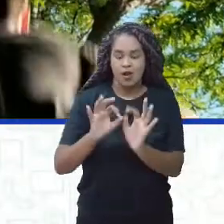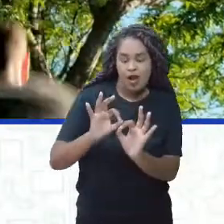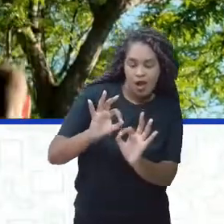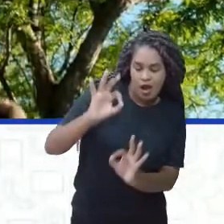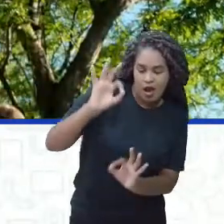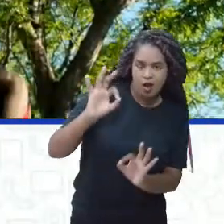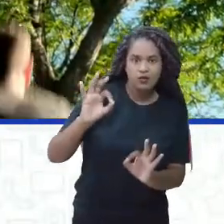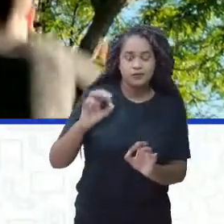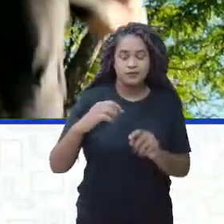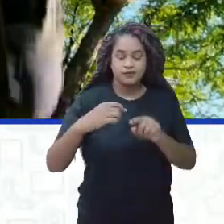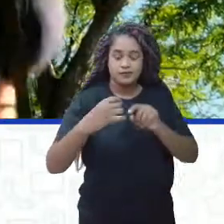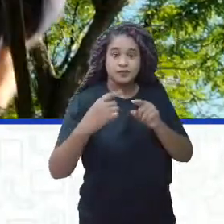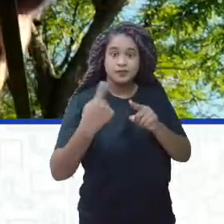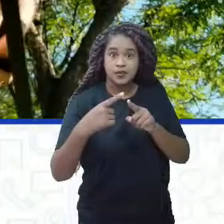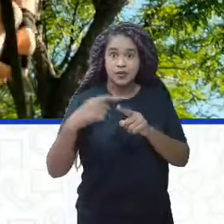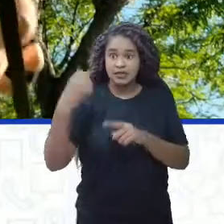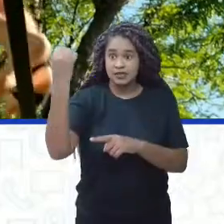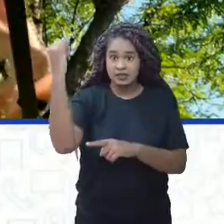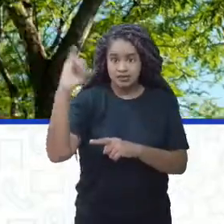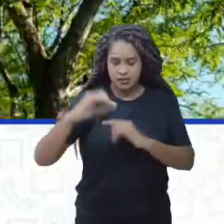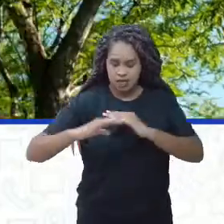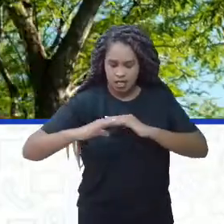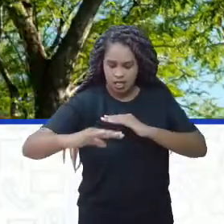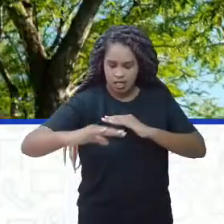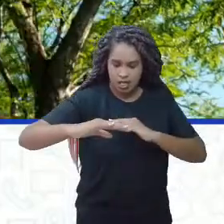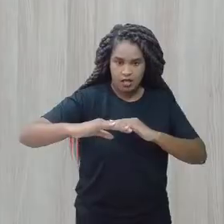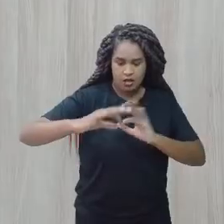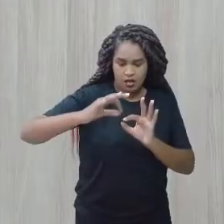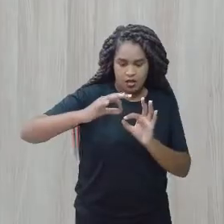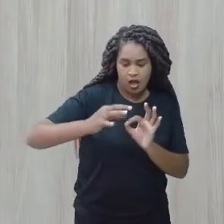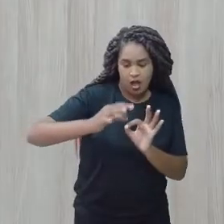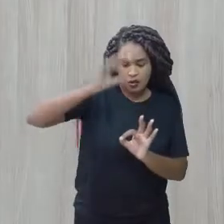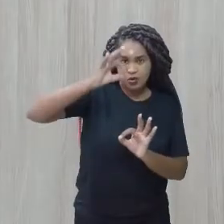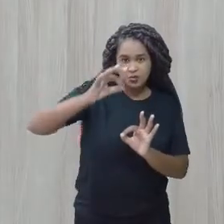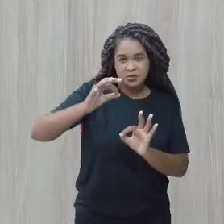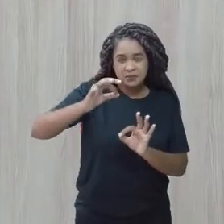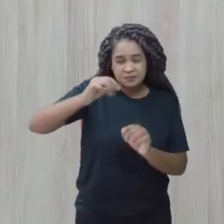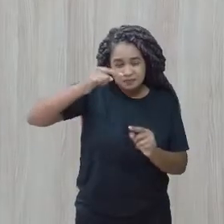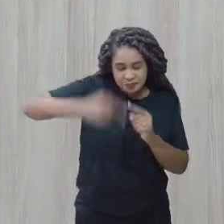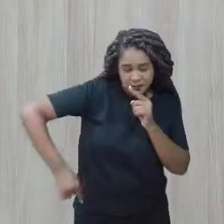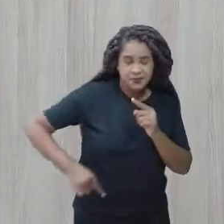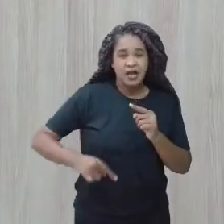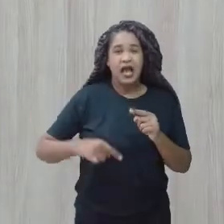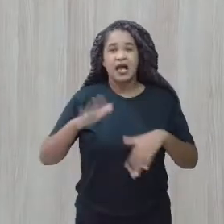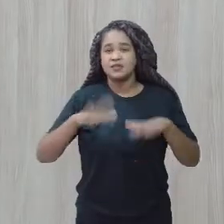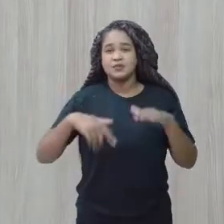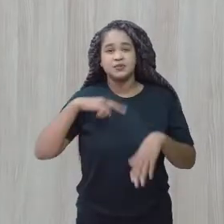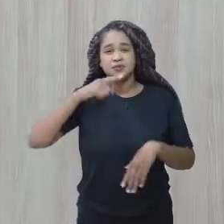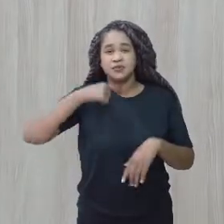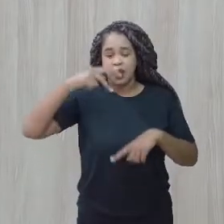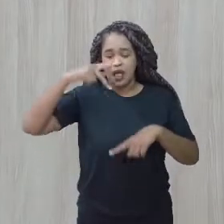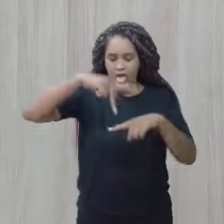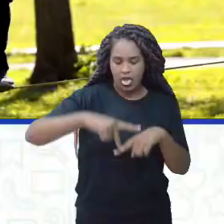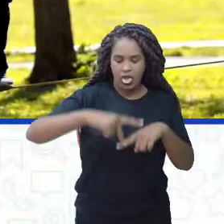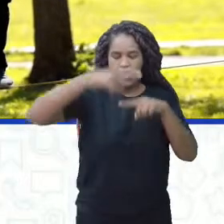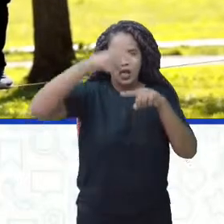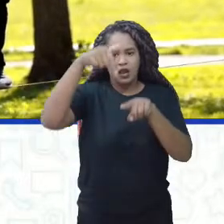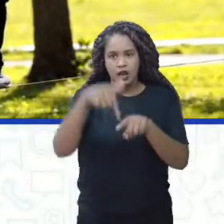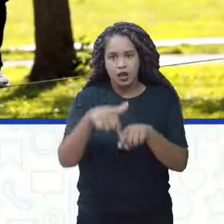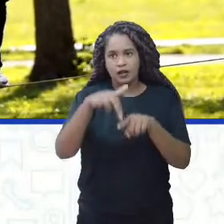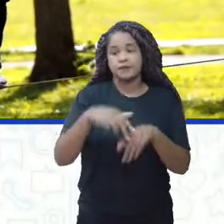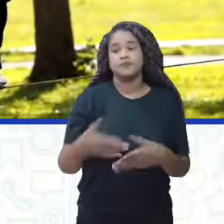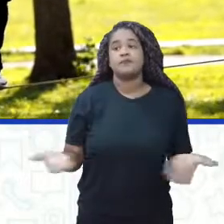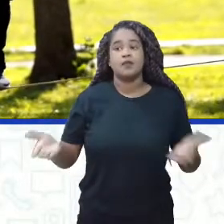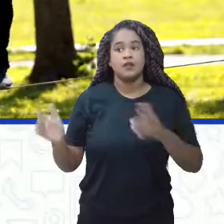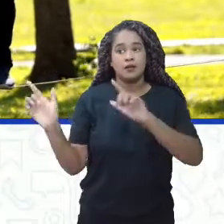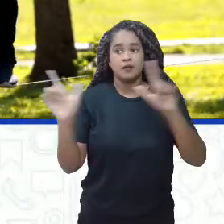vai conseguir fazer essa impulsão para realizar as manobras, né? O long line, outra modalidade, né,